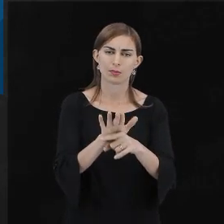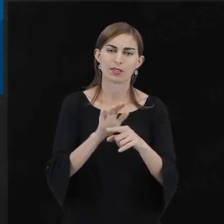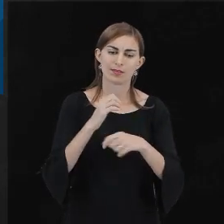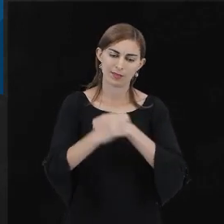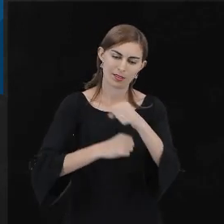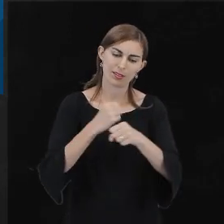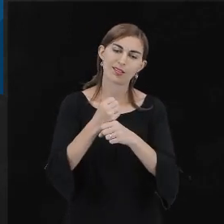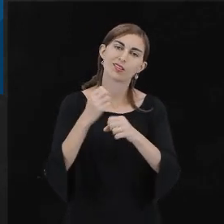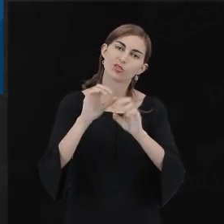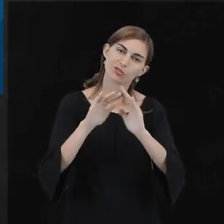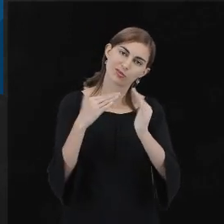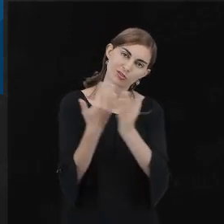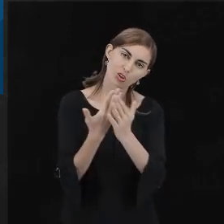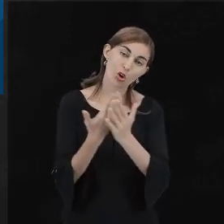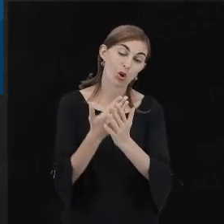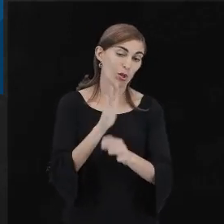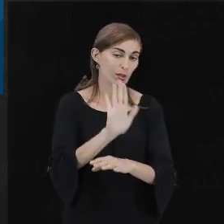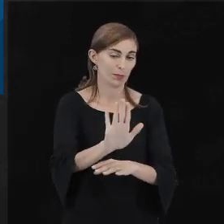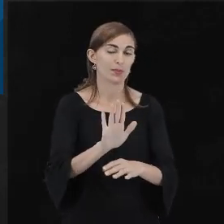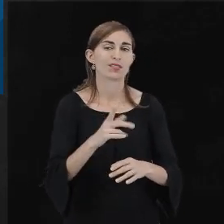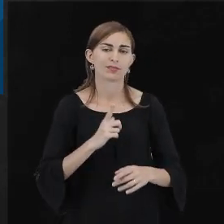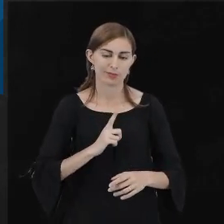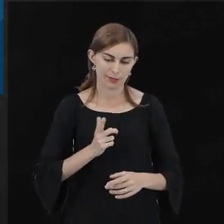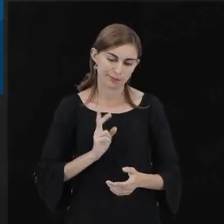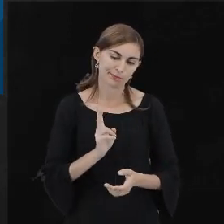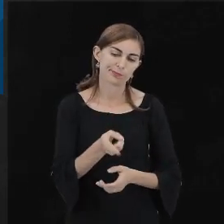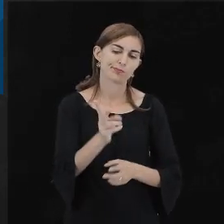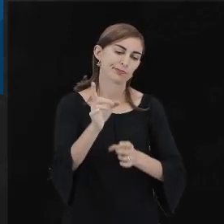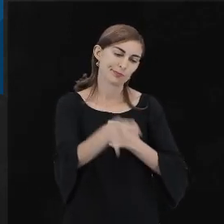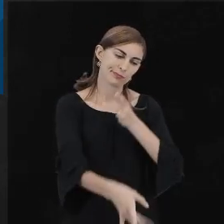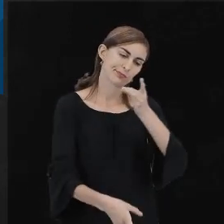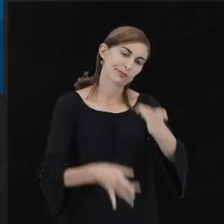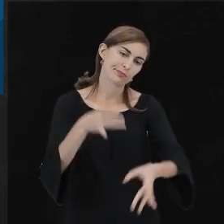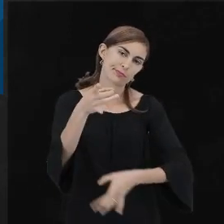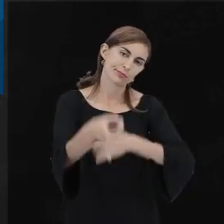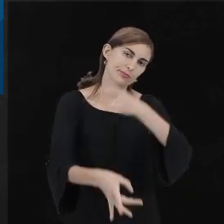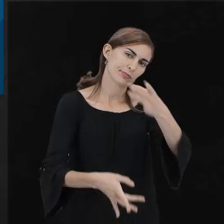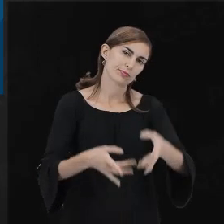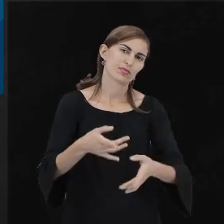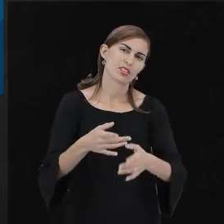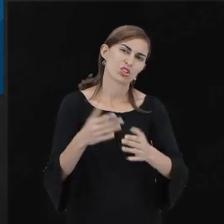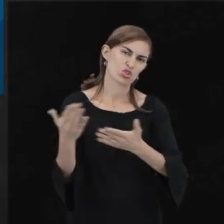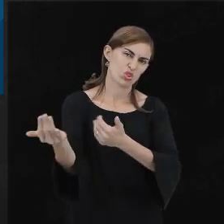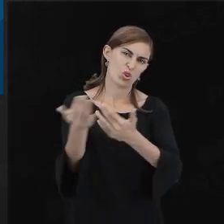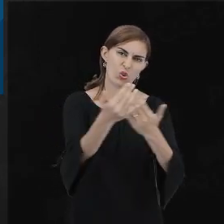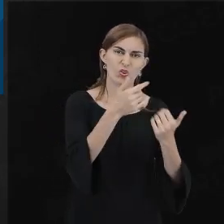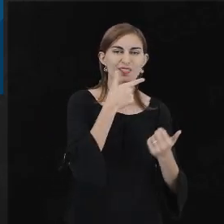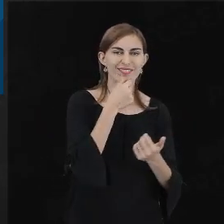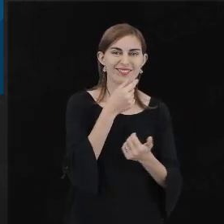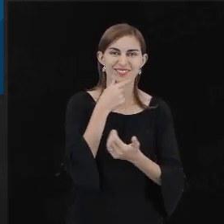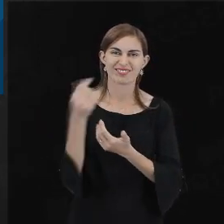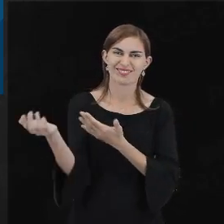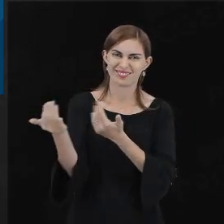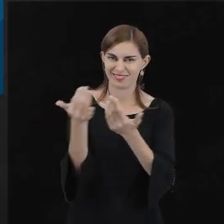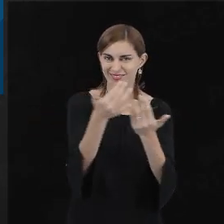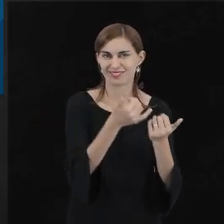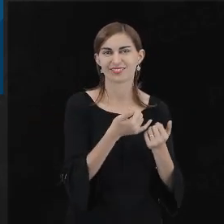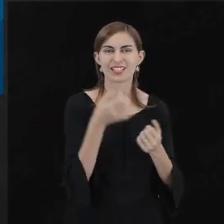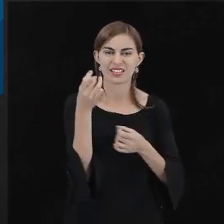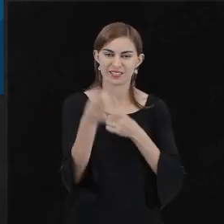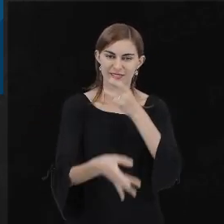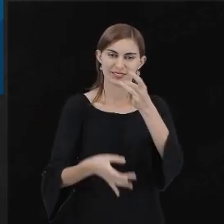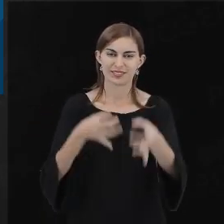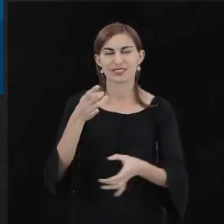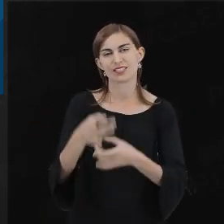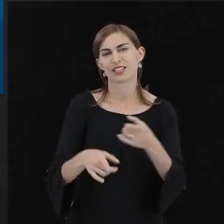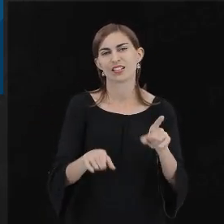de escolarização, mas a gente ainda tem muito abandono da escola, sobretudo dos rapazes, né? Dos meninos. A gente